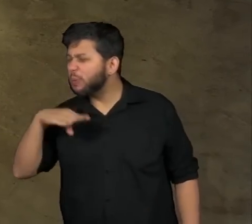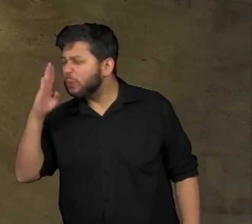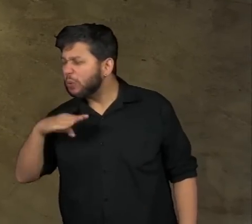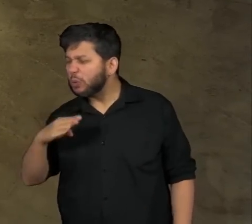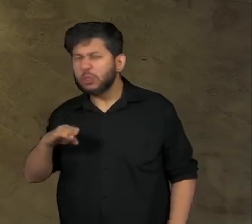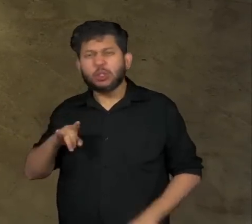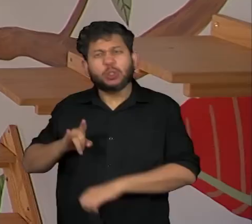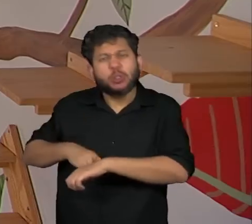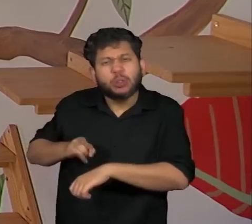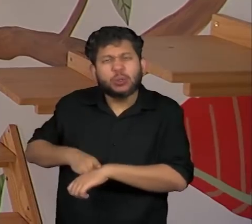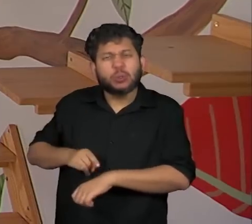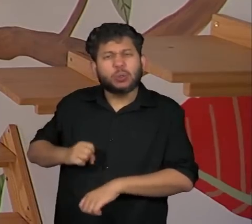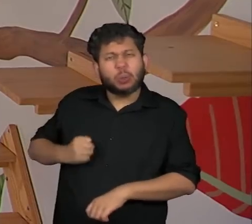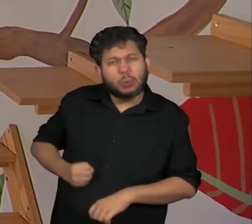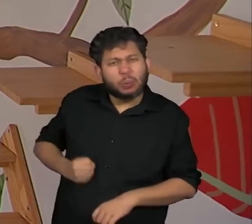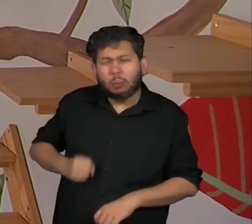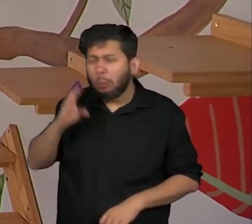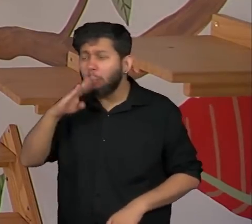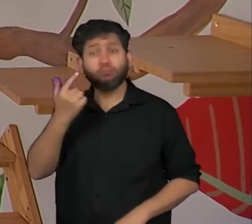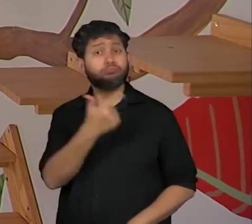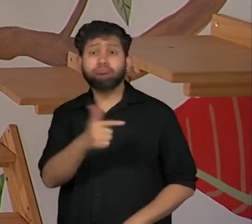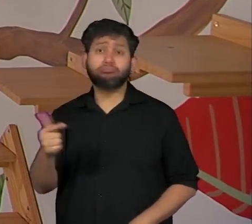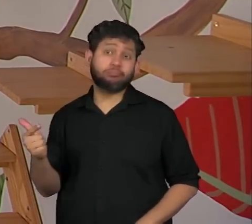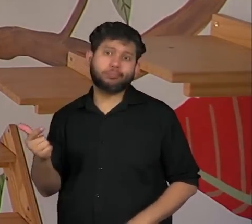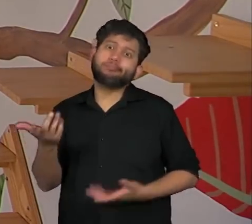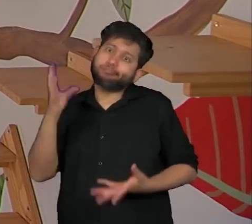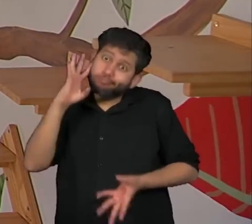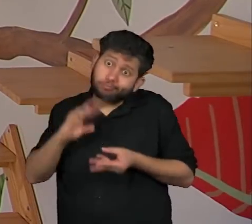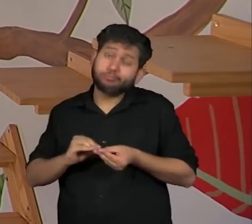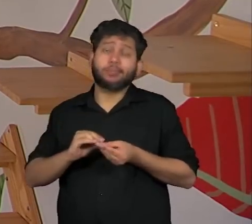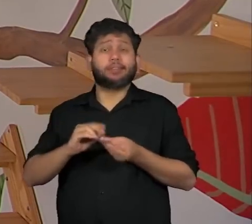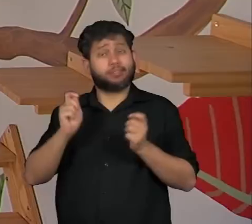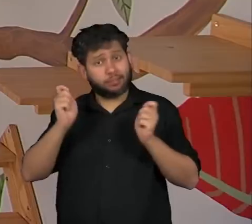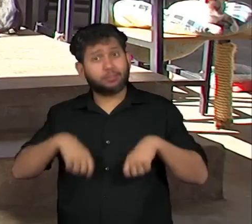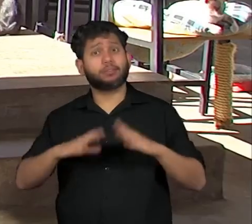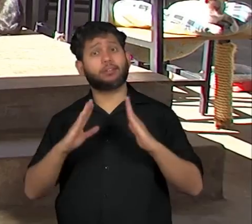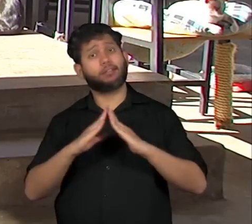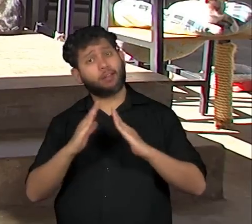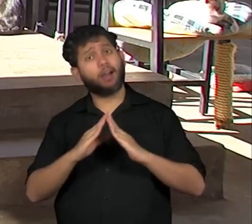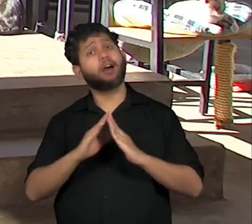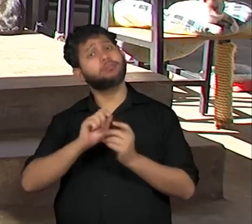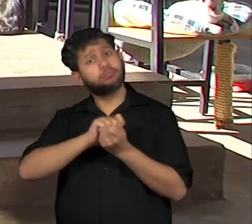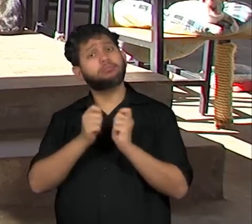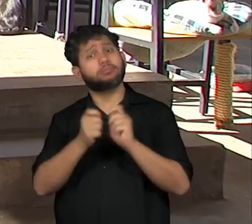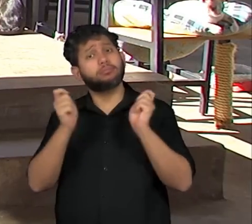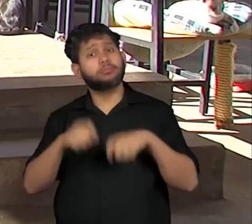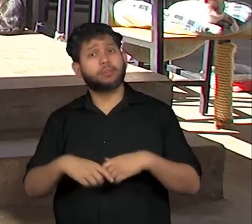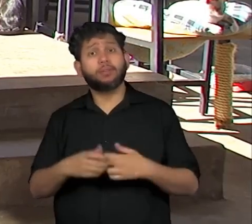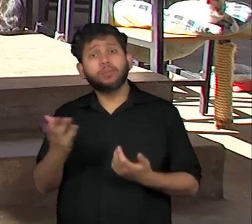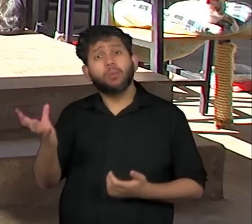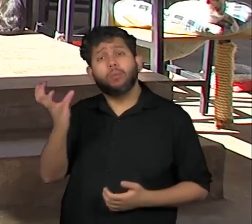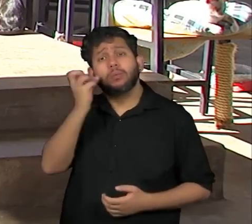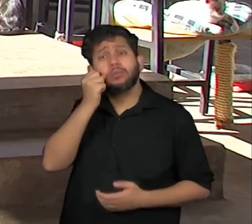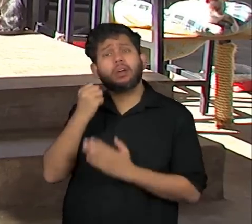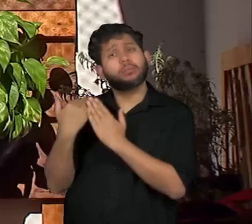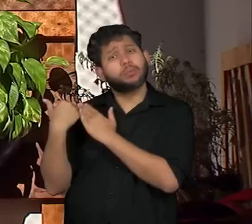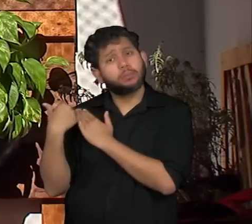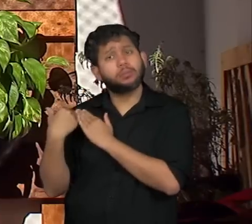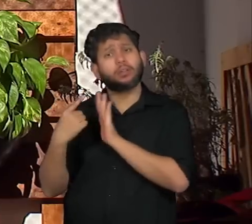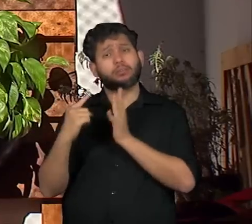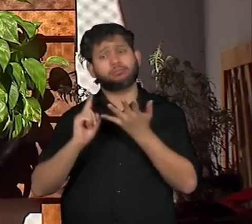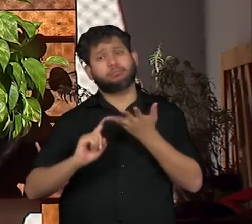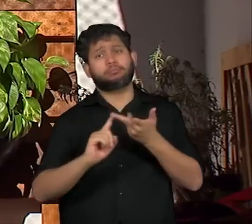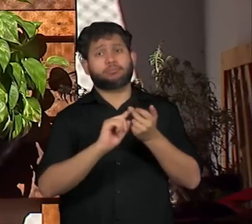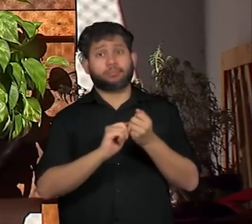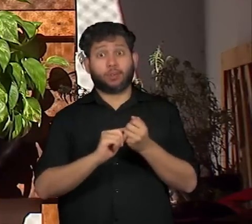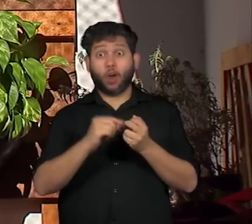urina e fezes. Esta estrutura dá uma ideia do que é preciso para realizar uma adoção responsável.